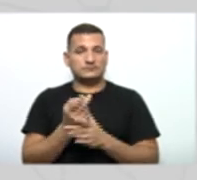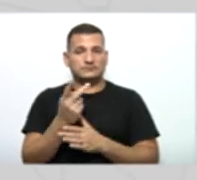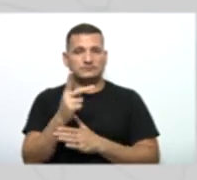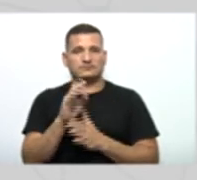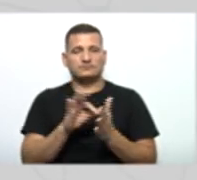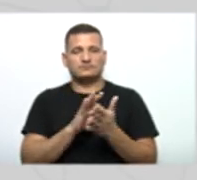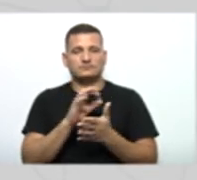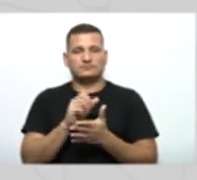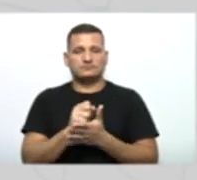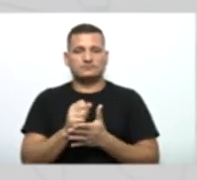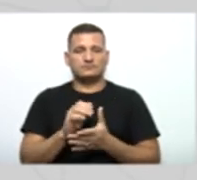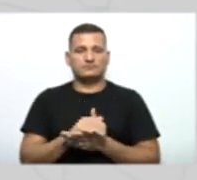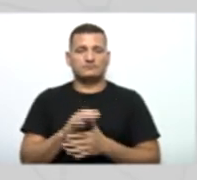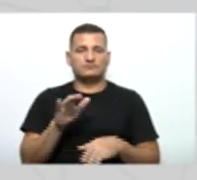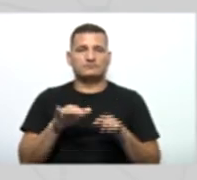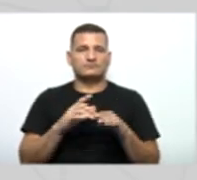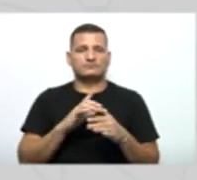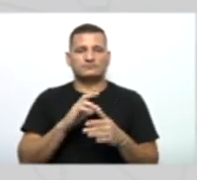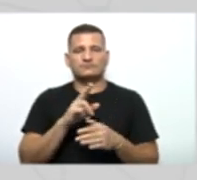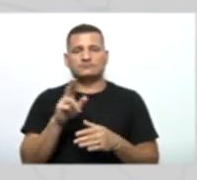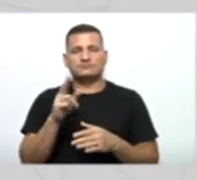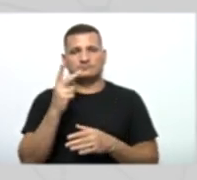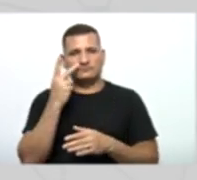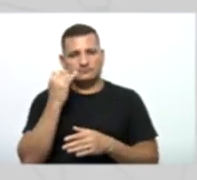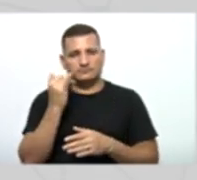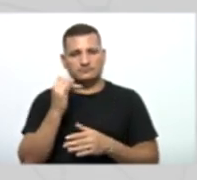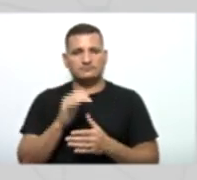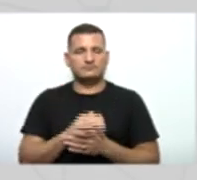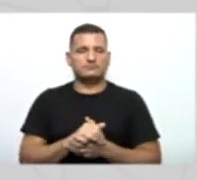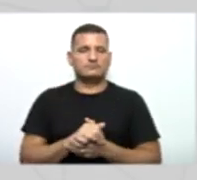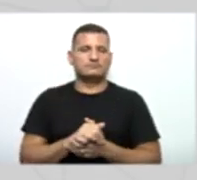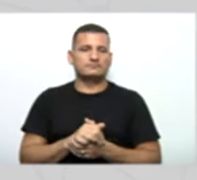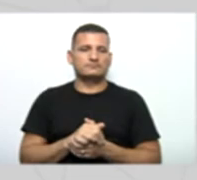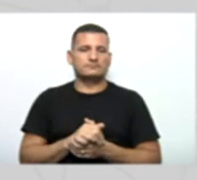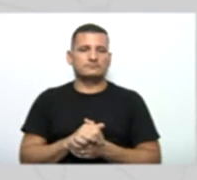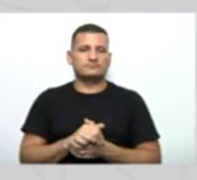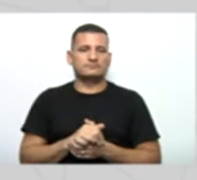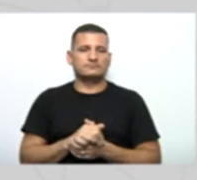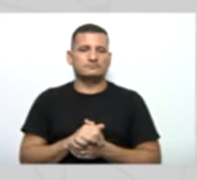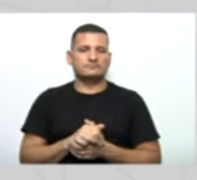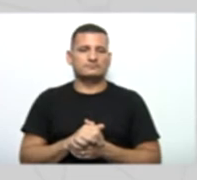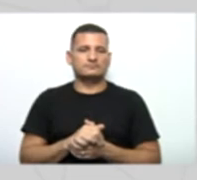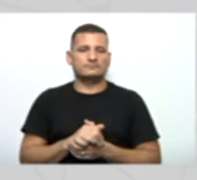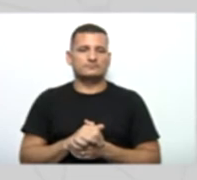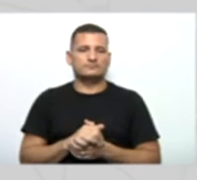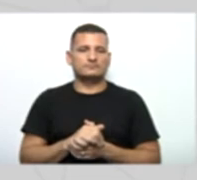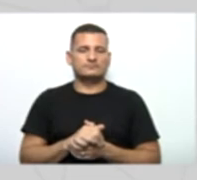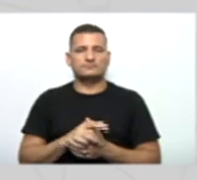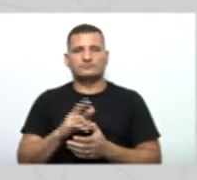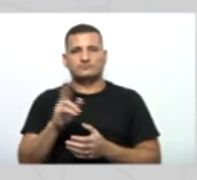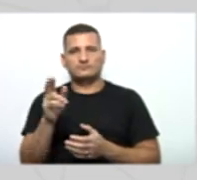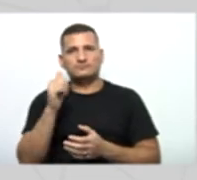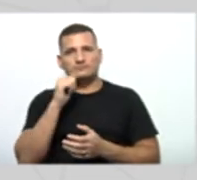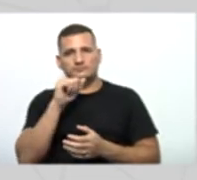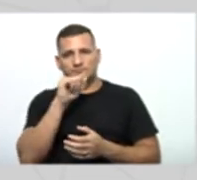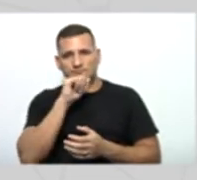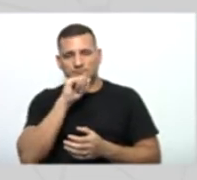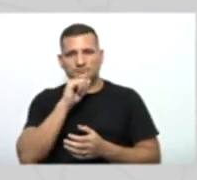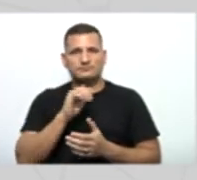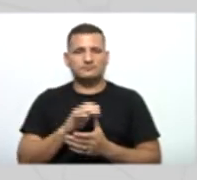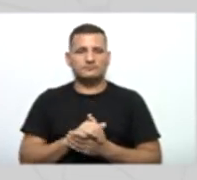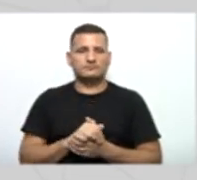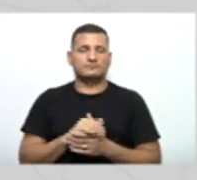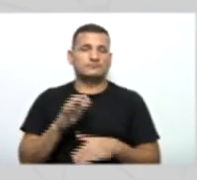Às vezes aparece lá nome do pai, certo? Nome do pai, nome da mãe,